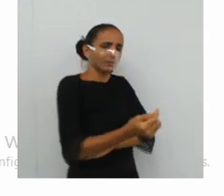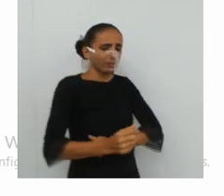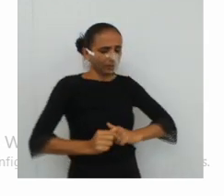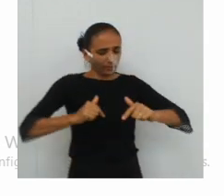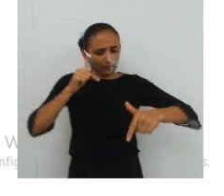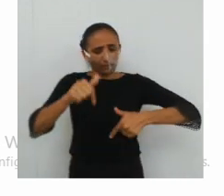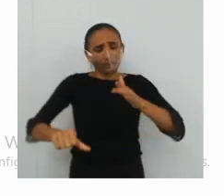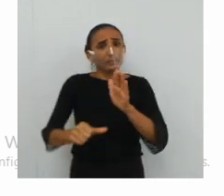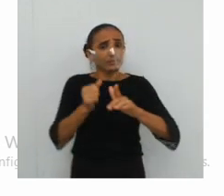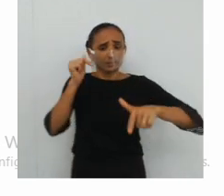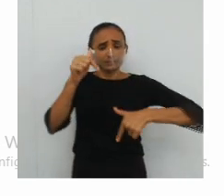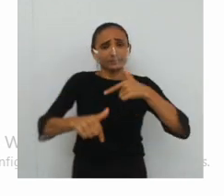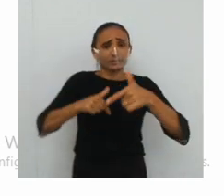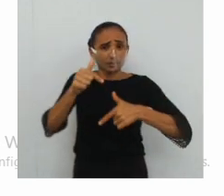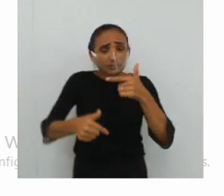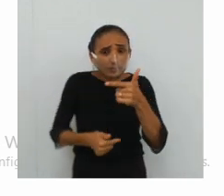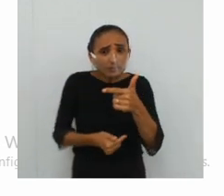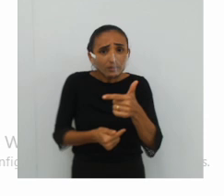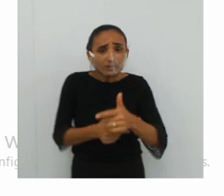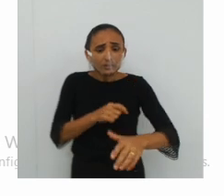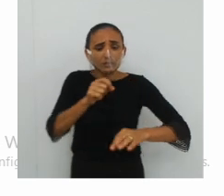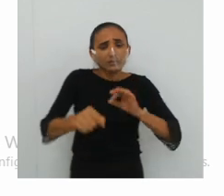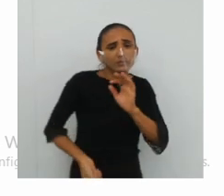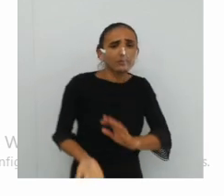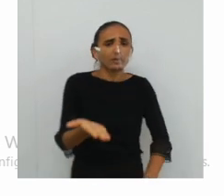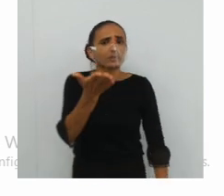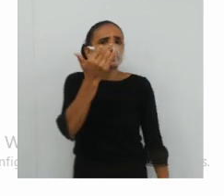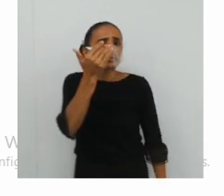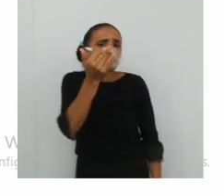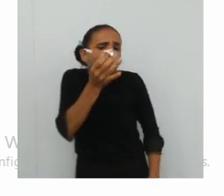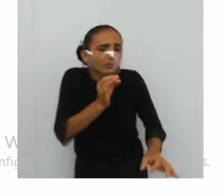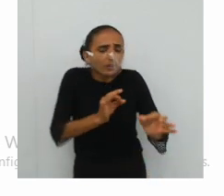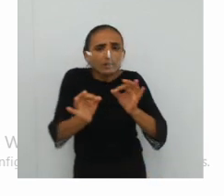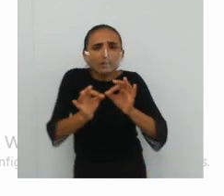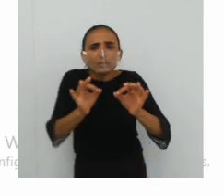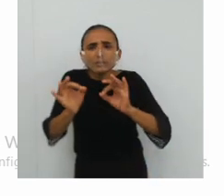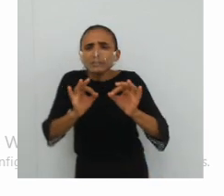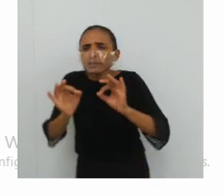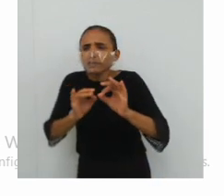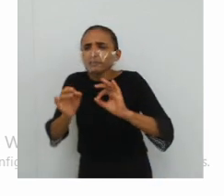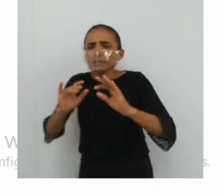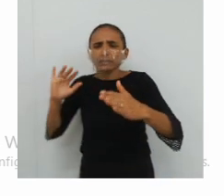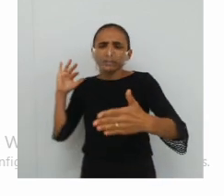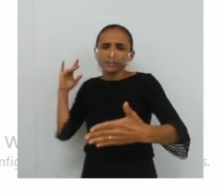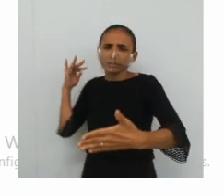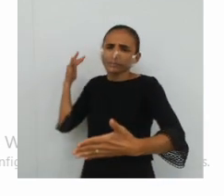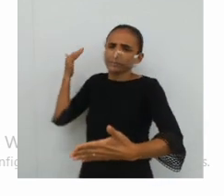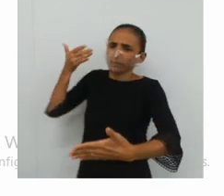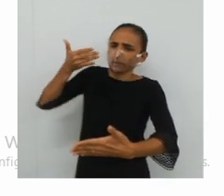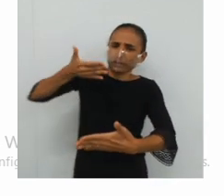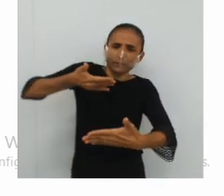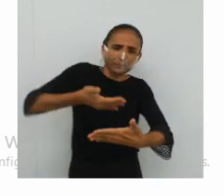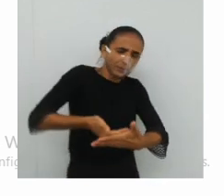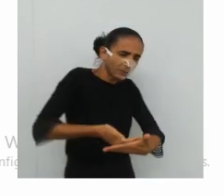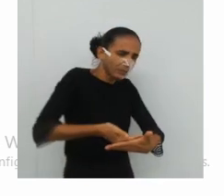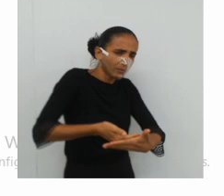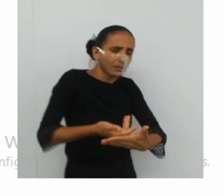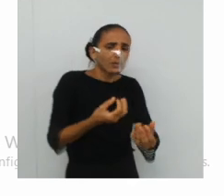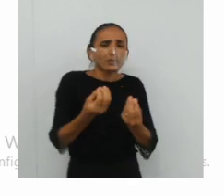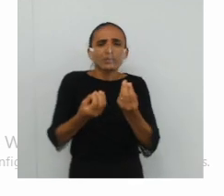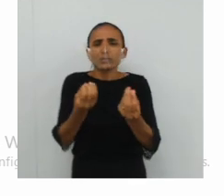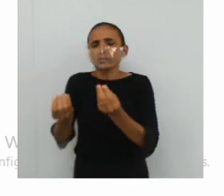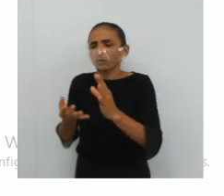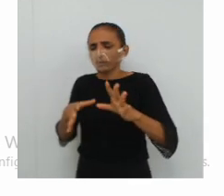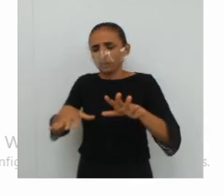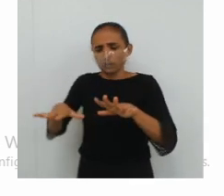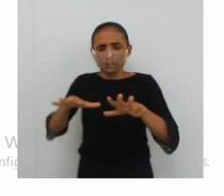produziu os seus primeiros alimentos. Essa situação ela surgiu lá na Revolução Neolítica, ok? Quando o homem